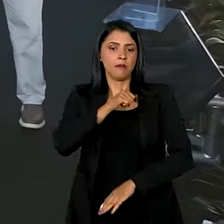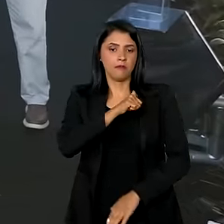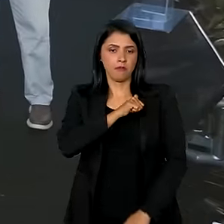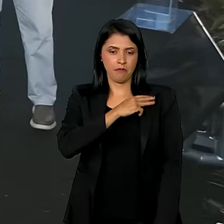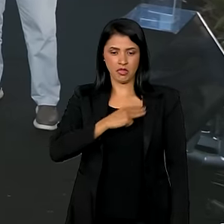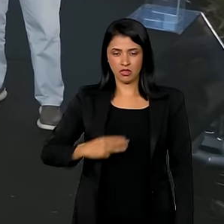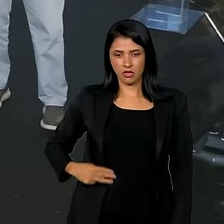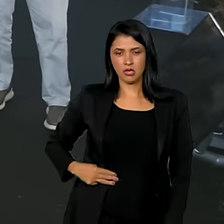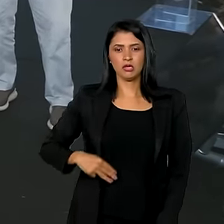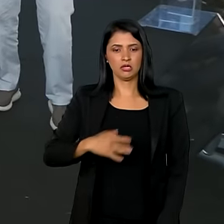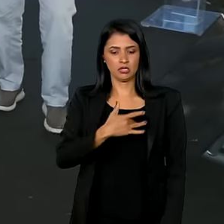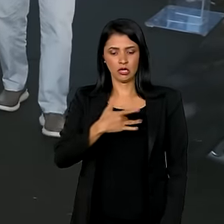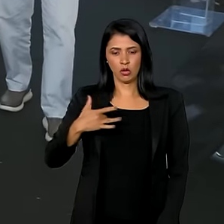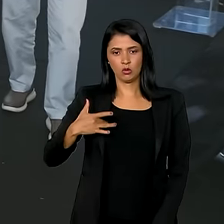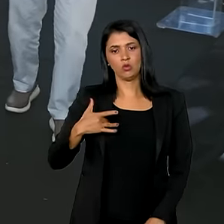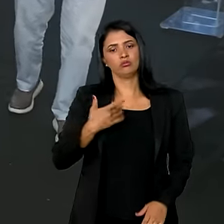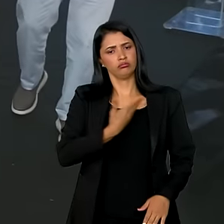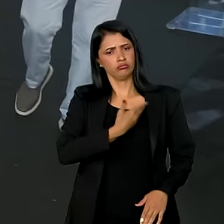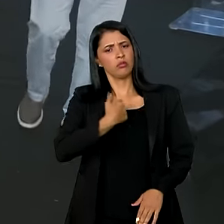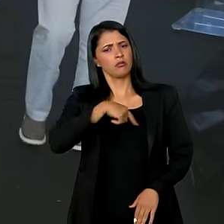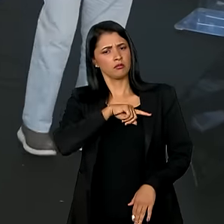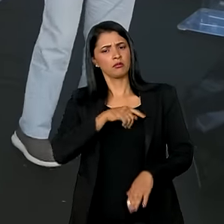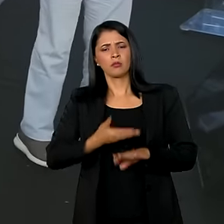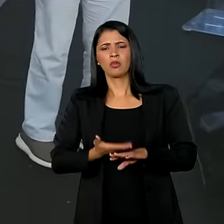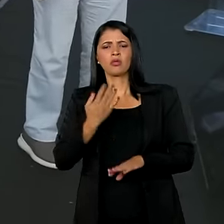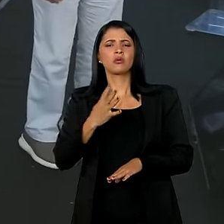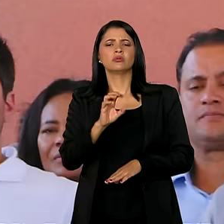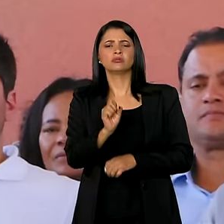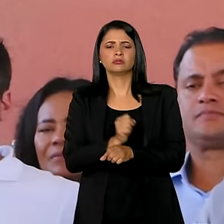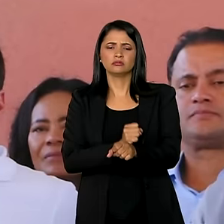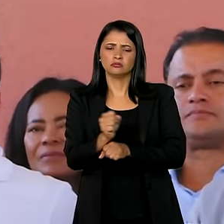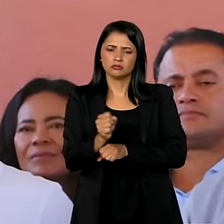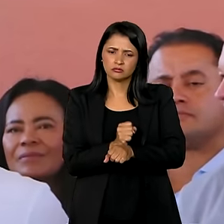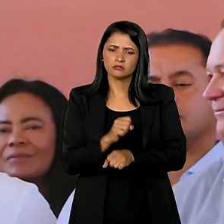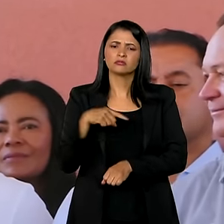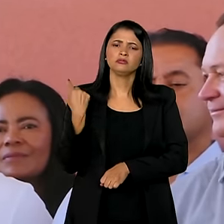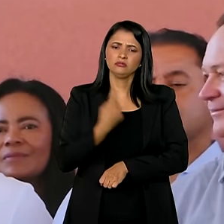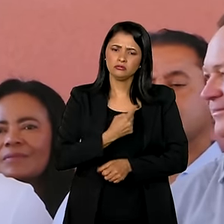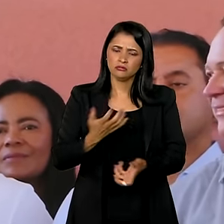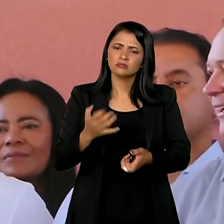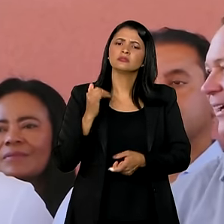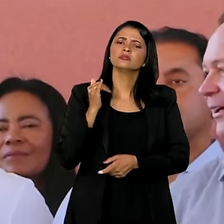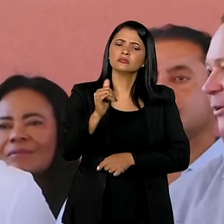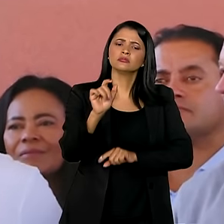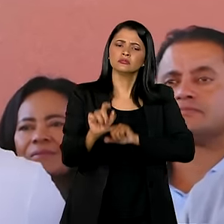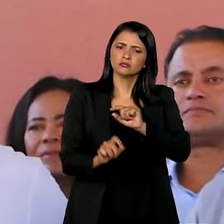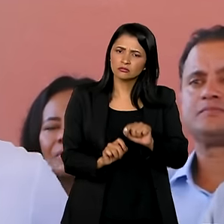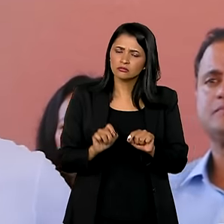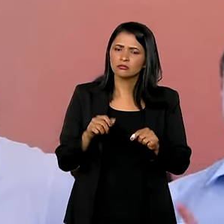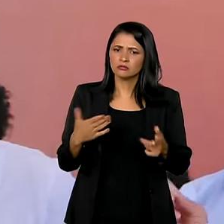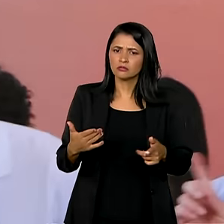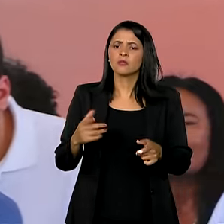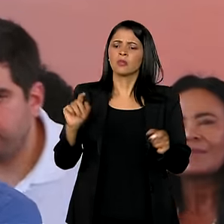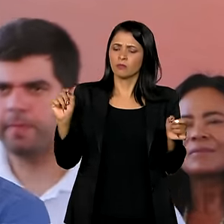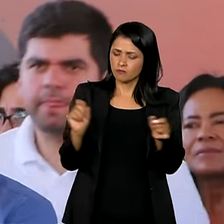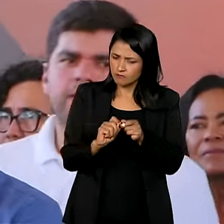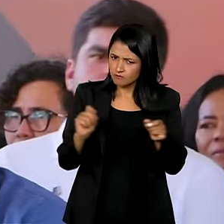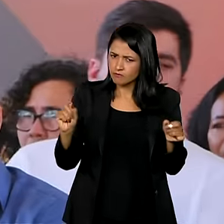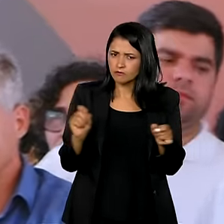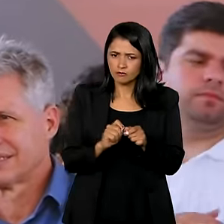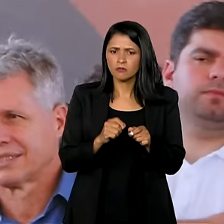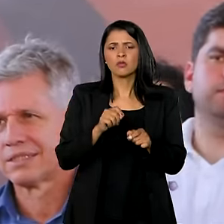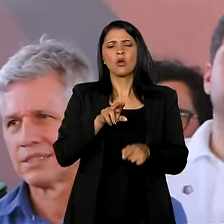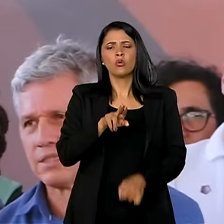companheiro histórico meu, há mais de 40 anos, nós queremos dizer o seguinte: além de fazer